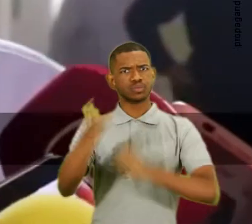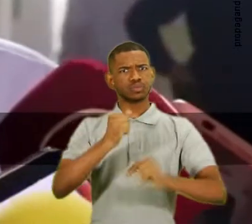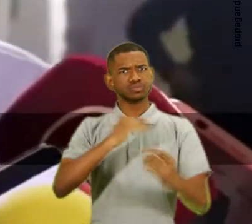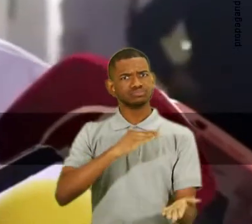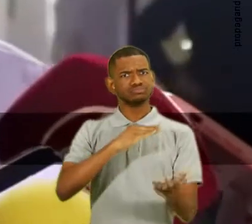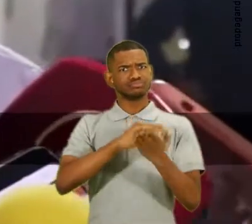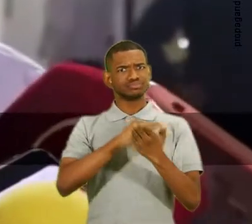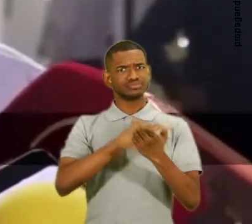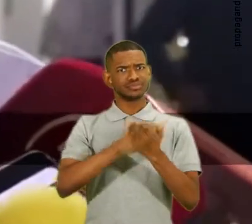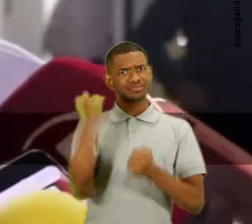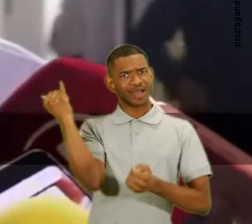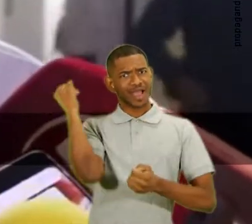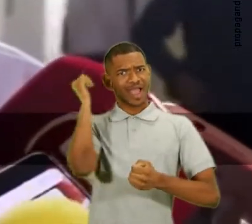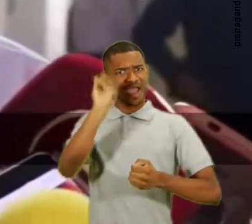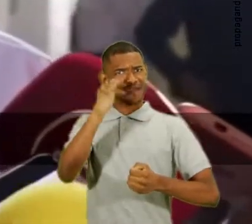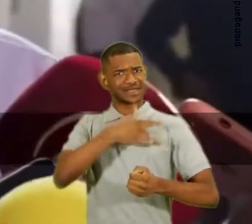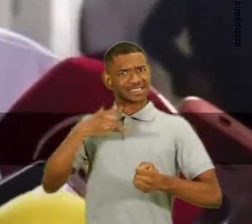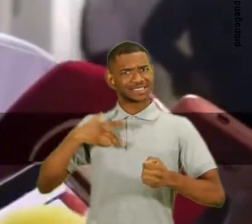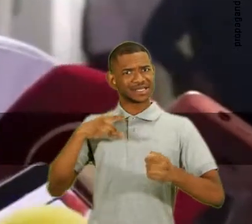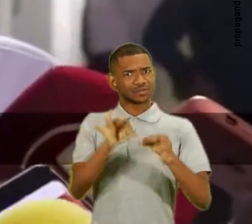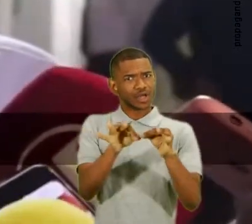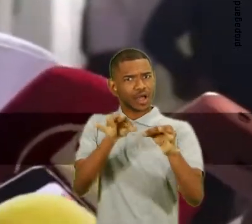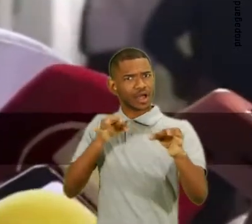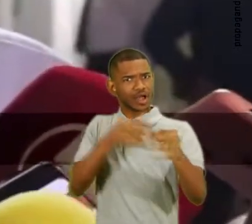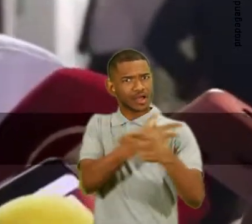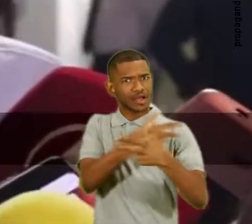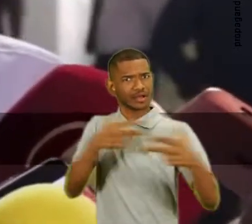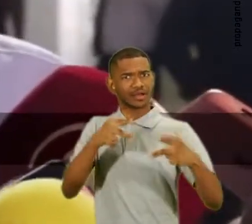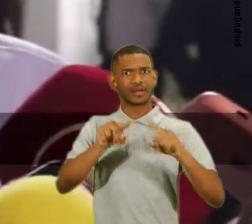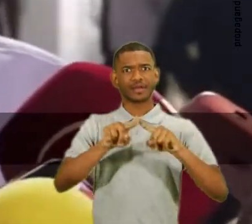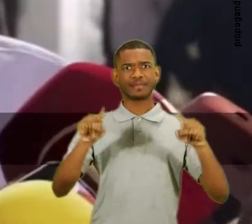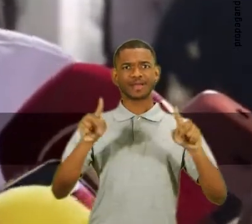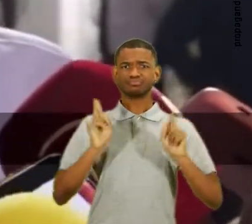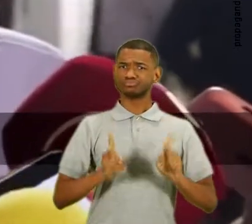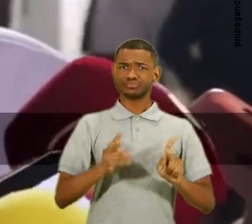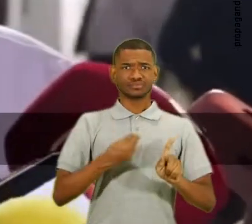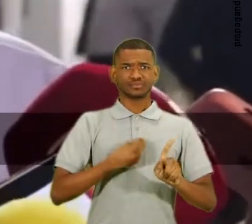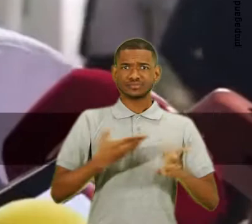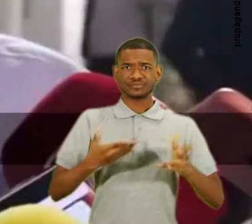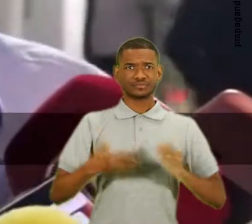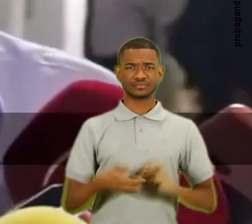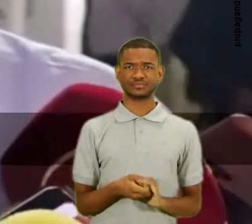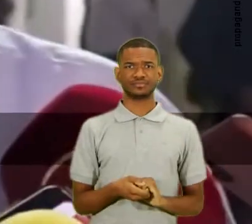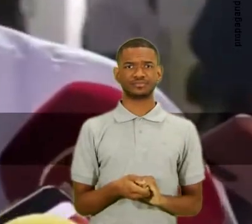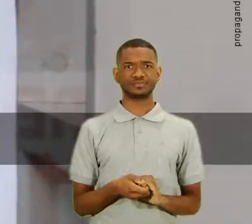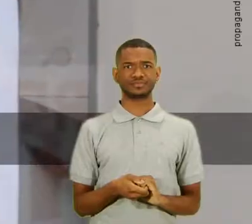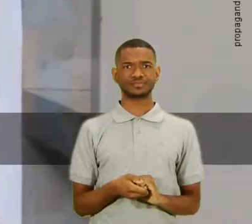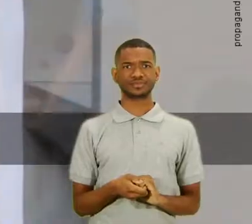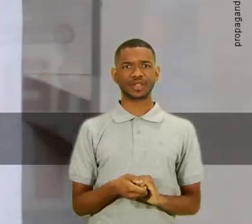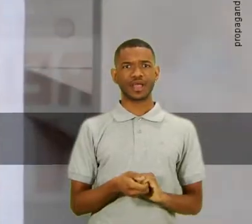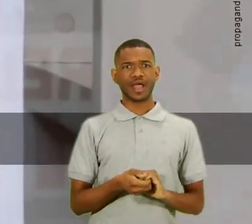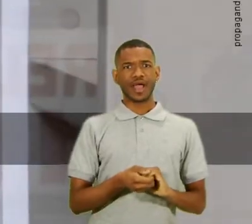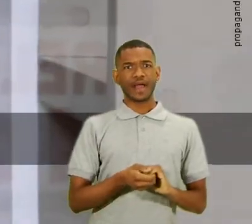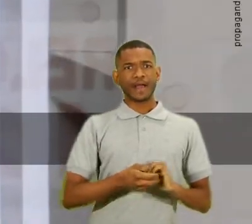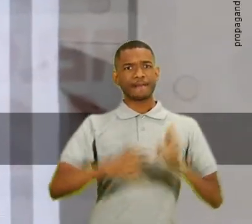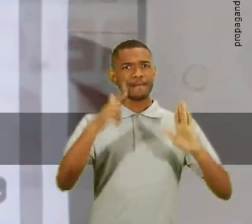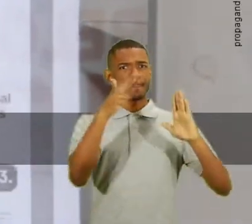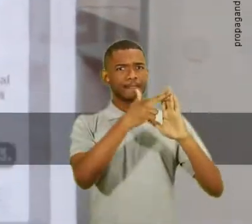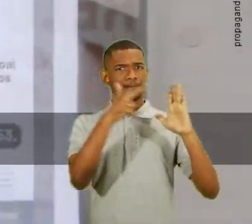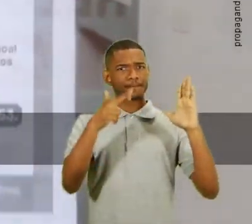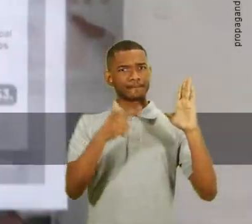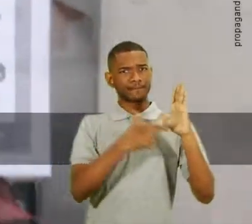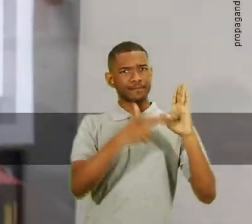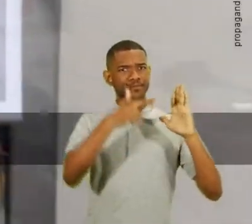empresários vocês têm contribuir com a gente Mantendo as políticas de afastamento essas coisas mas vamos tocar a vida normal seguindo o